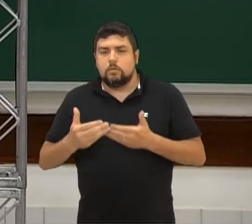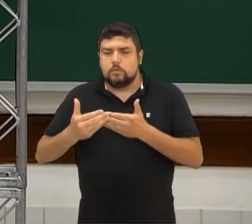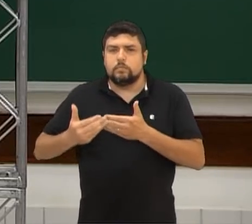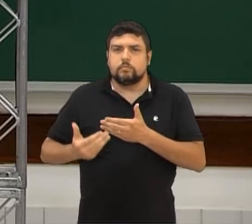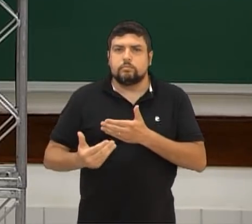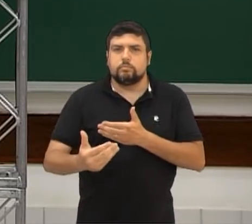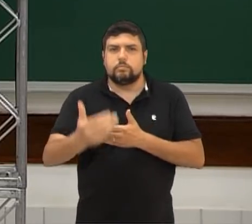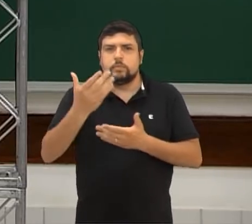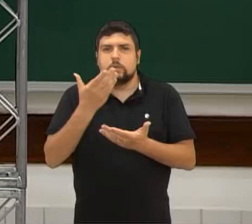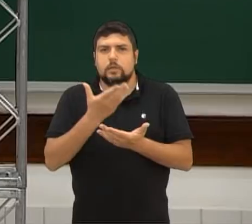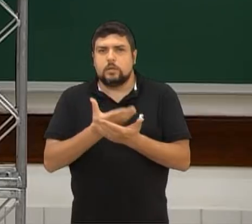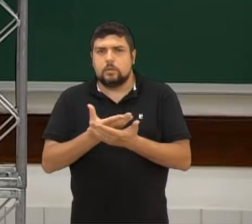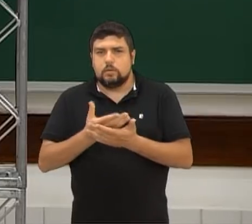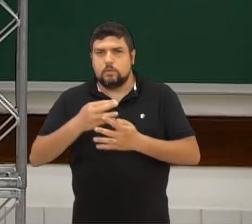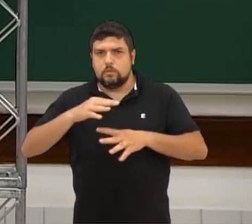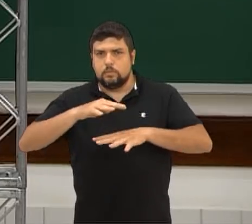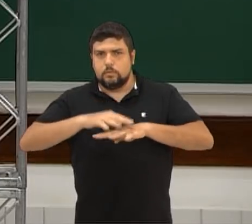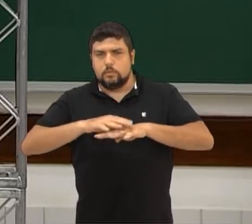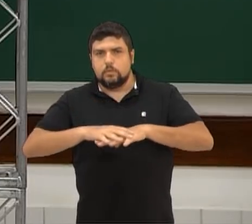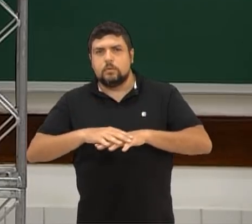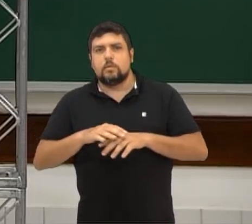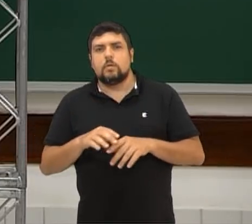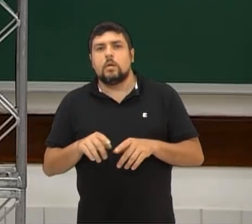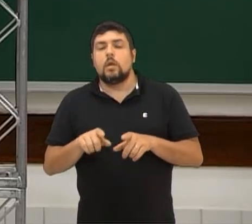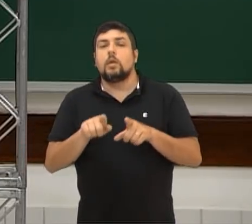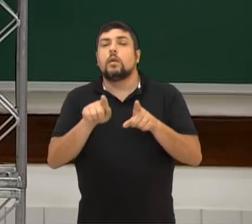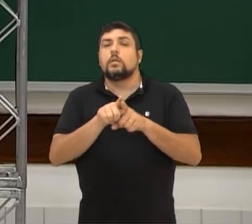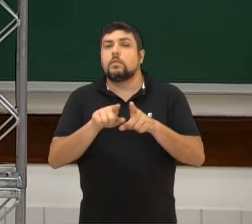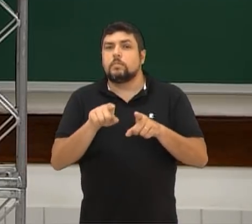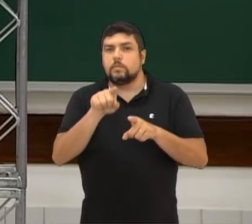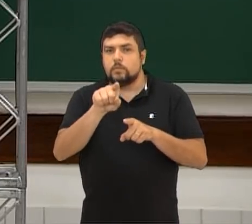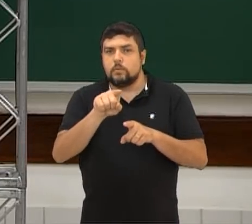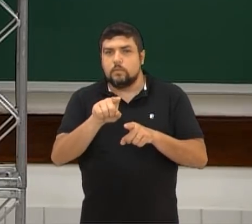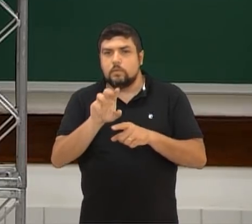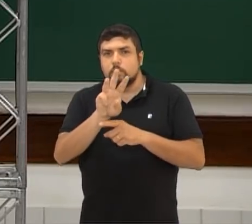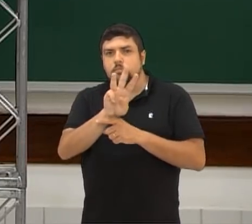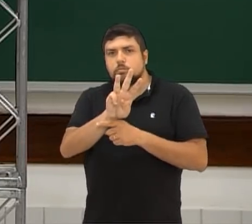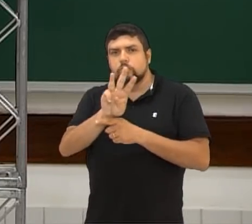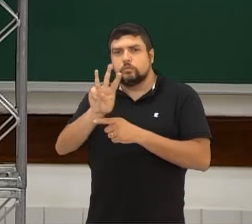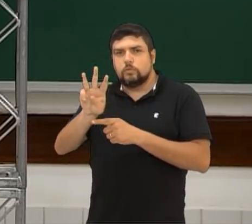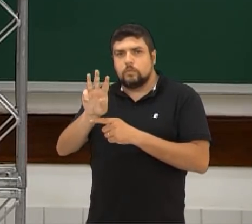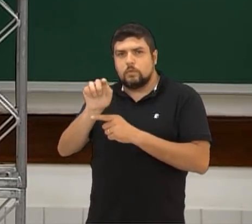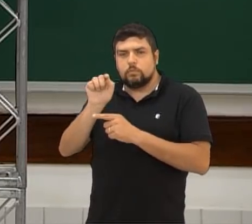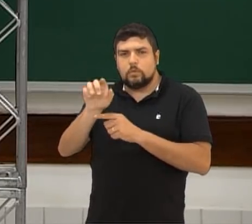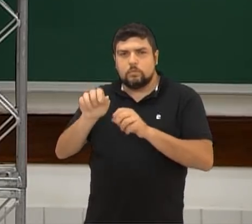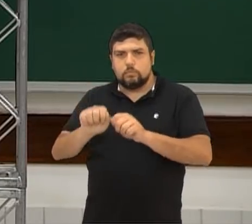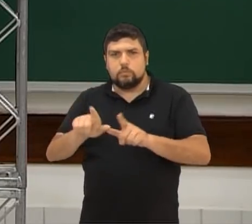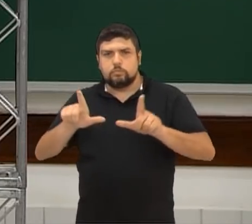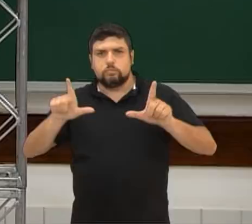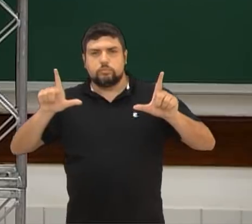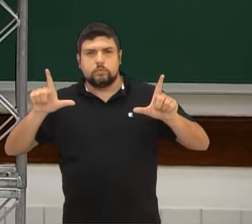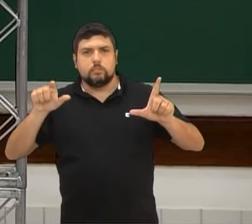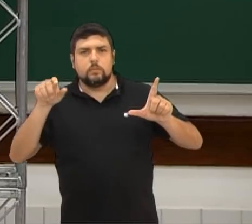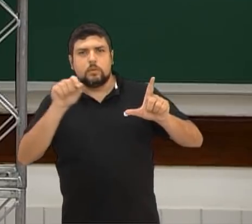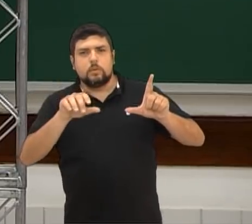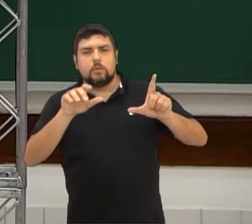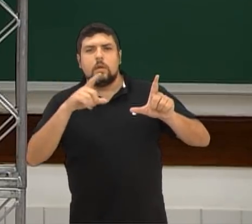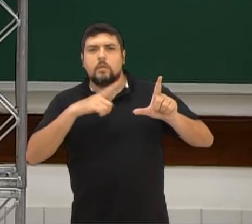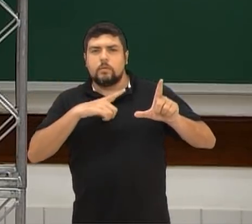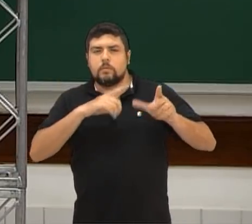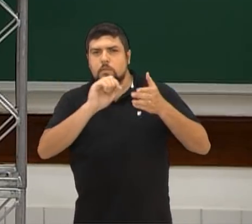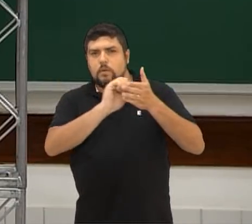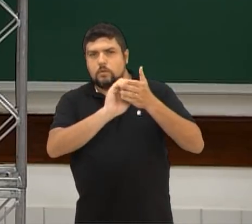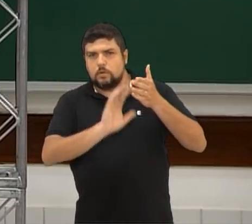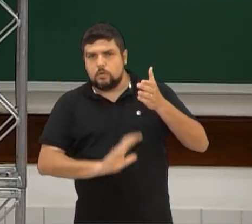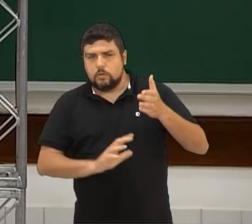nas aulas. Também tem a alternativa de você entrar no site e acessar as atividades que tem disponível